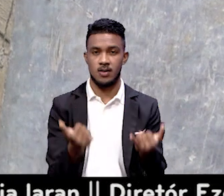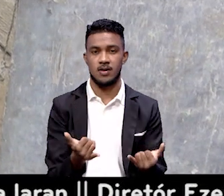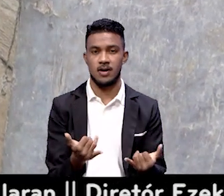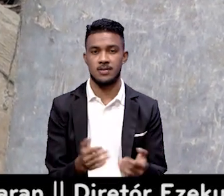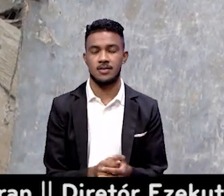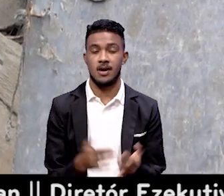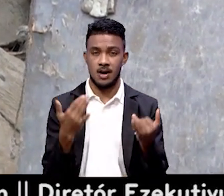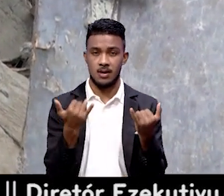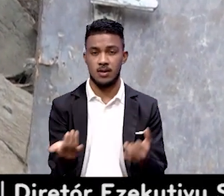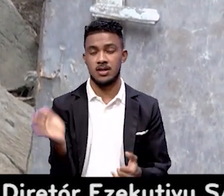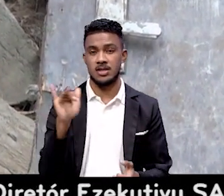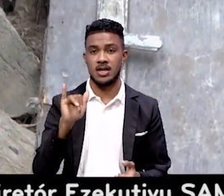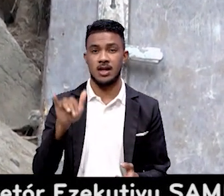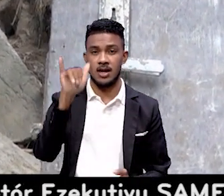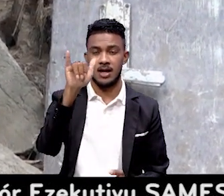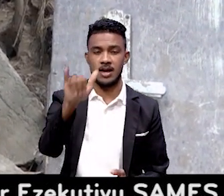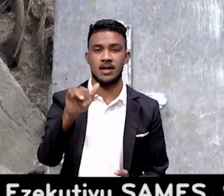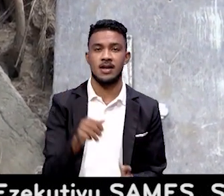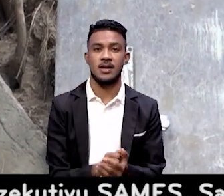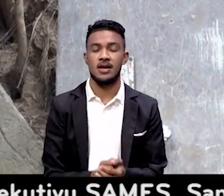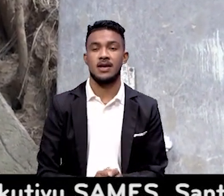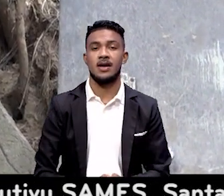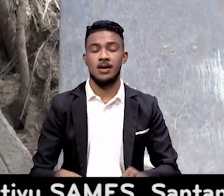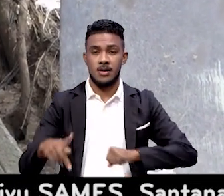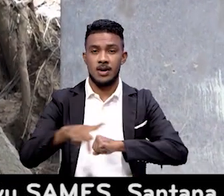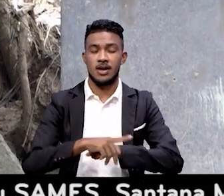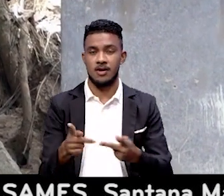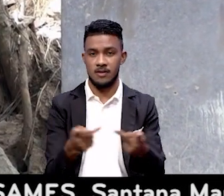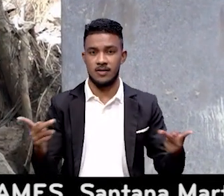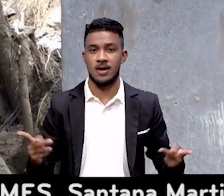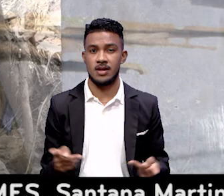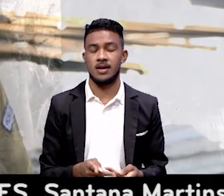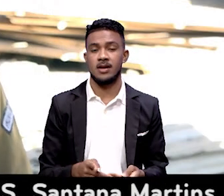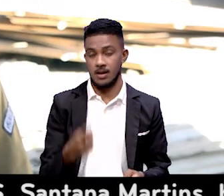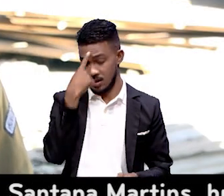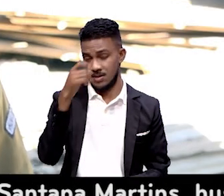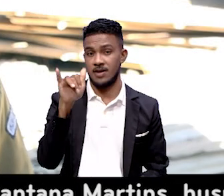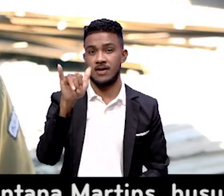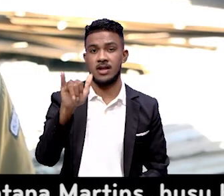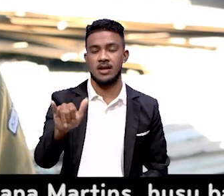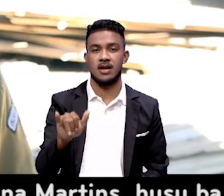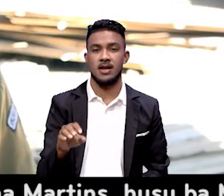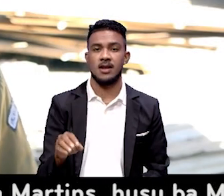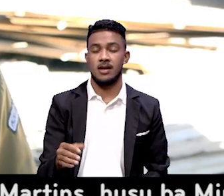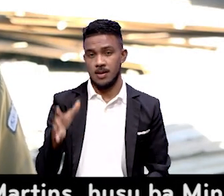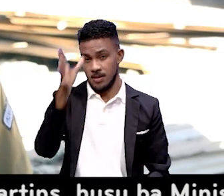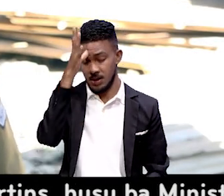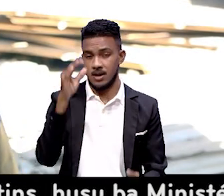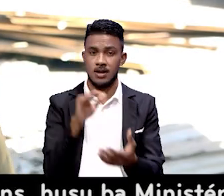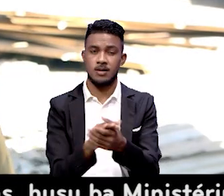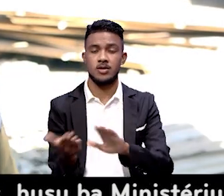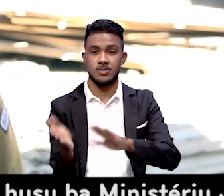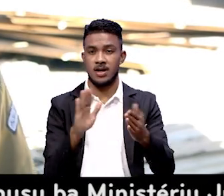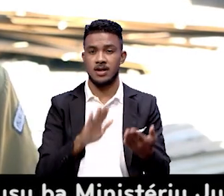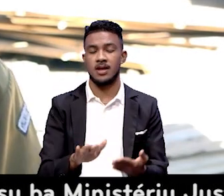Agora a reunião será a sede lá, né? Também fato, né? Lá no tamanho lá nos mata. Agora